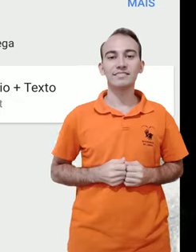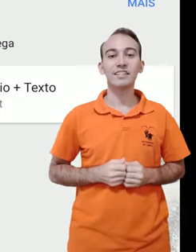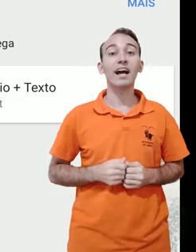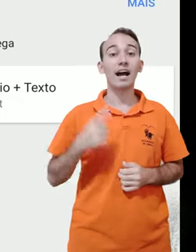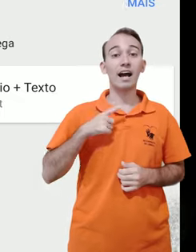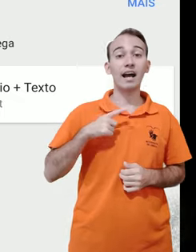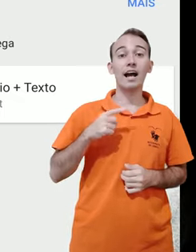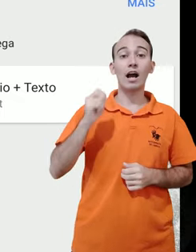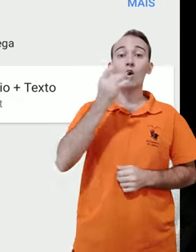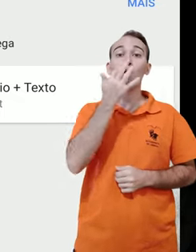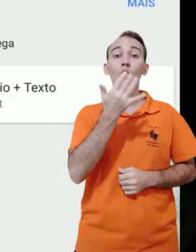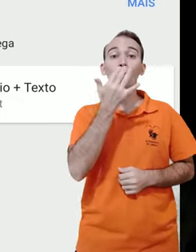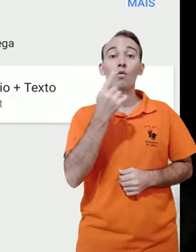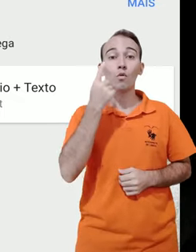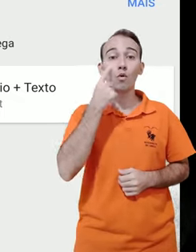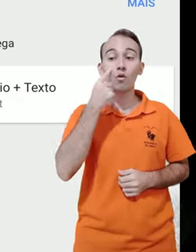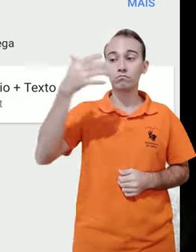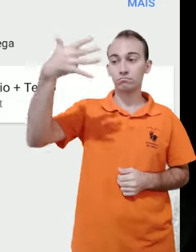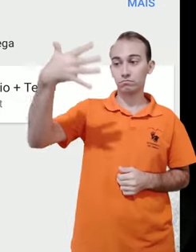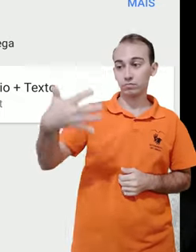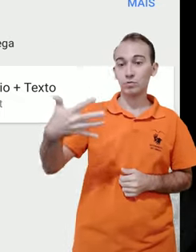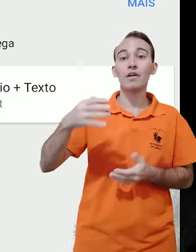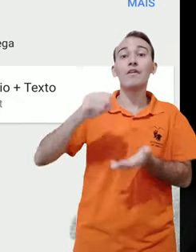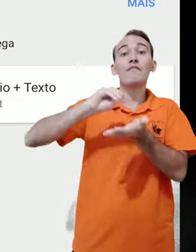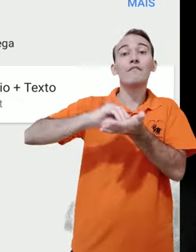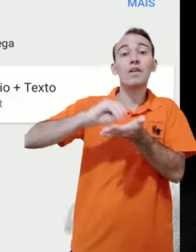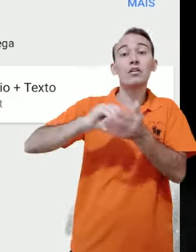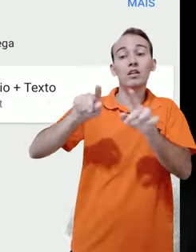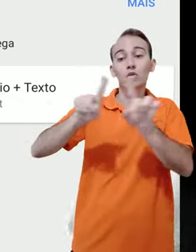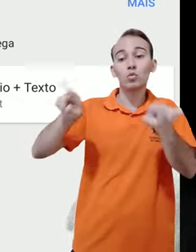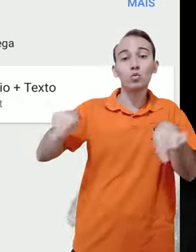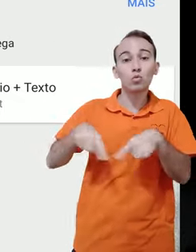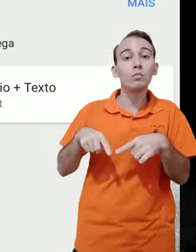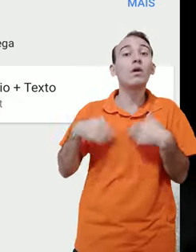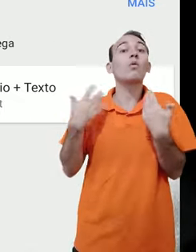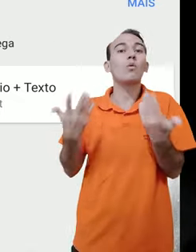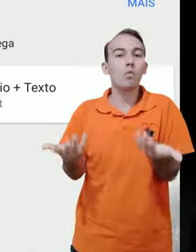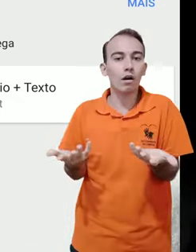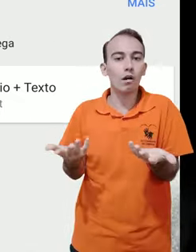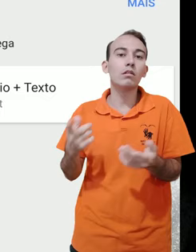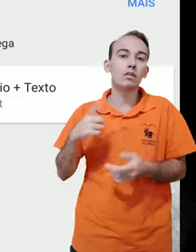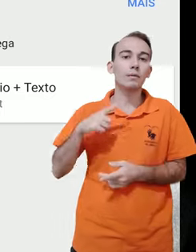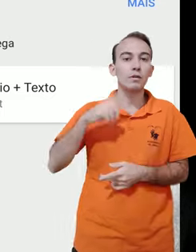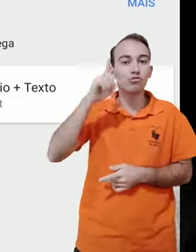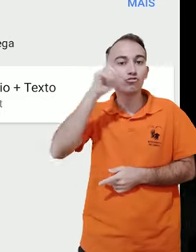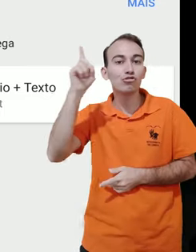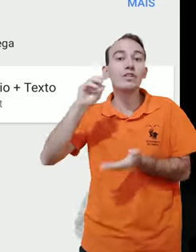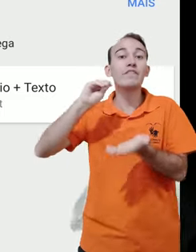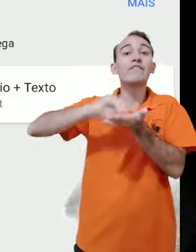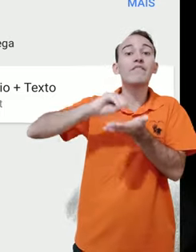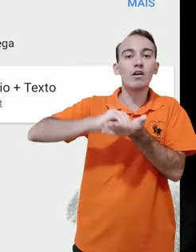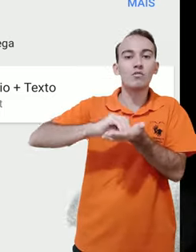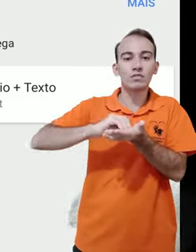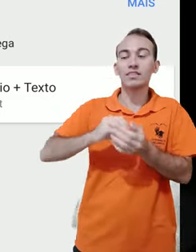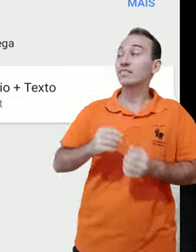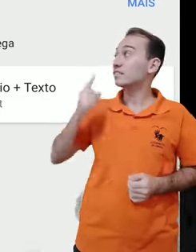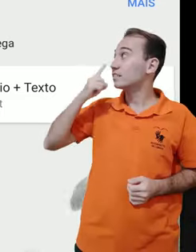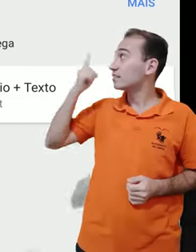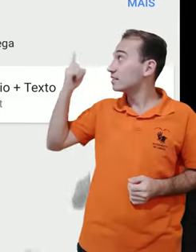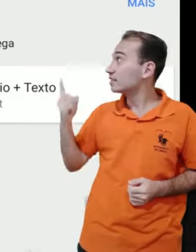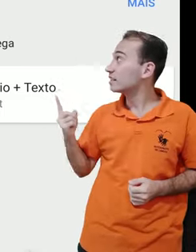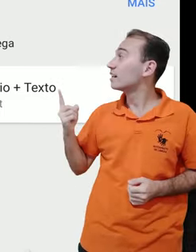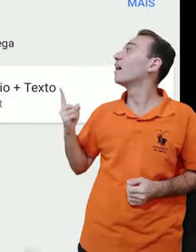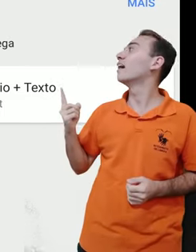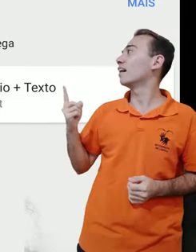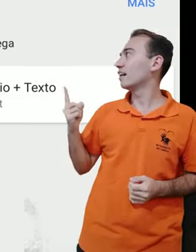no prazo de entrega as cores nas laterais dos conteúdos são para indicar aqui turma pertence determinada atividade e elas são organizadas pela